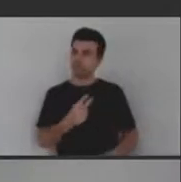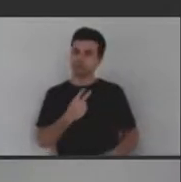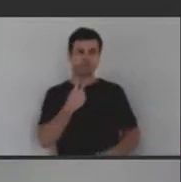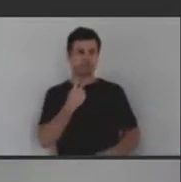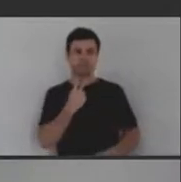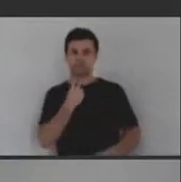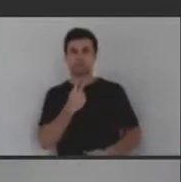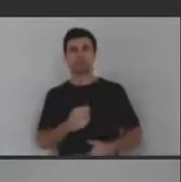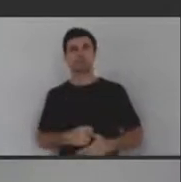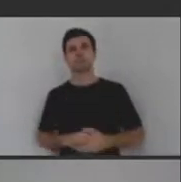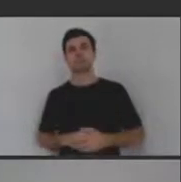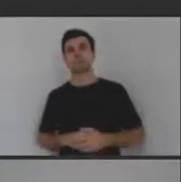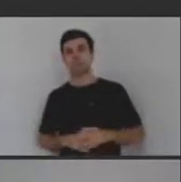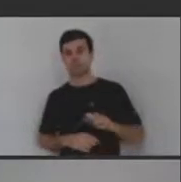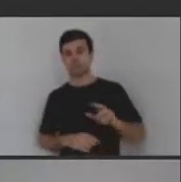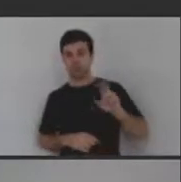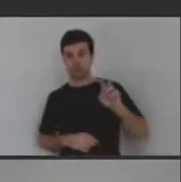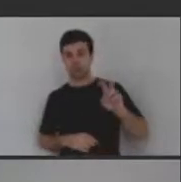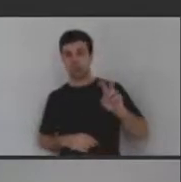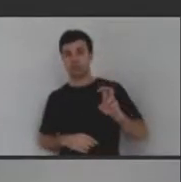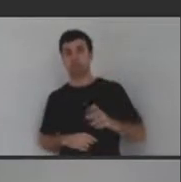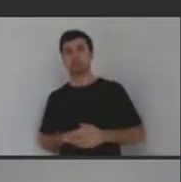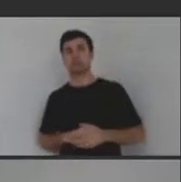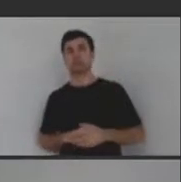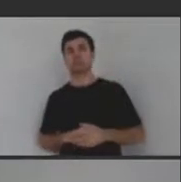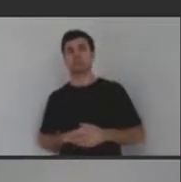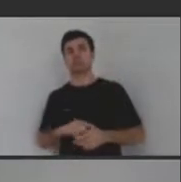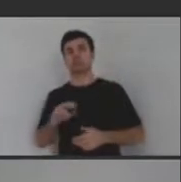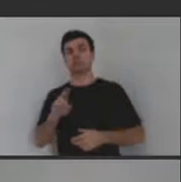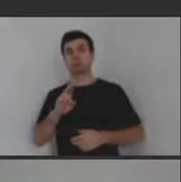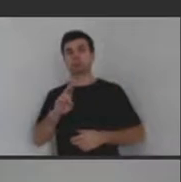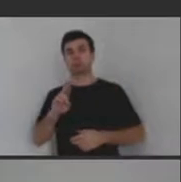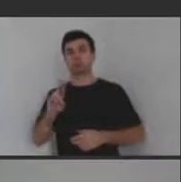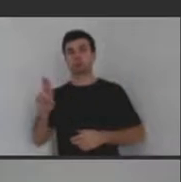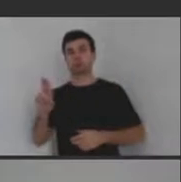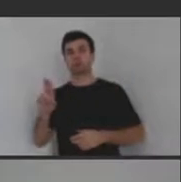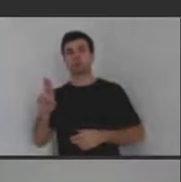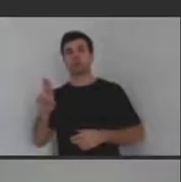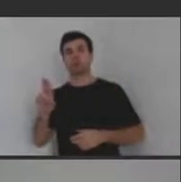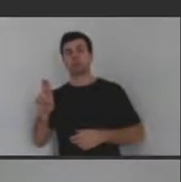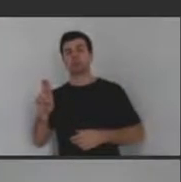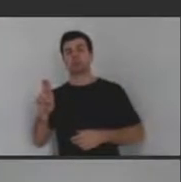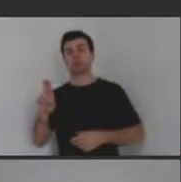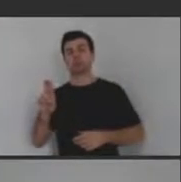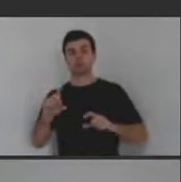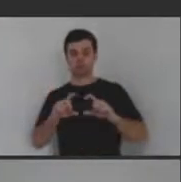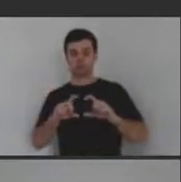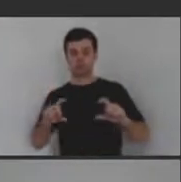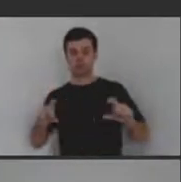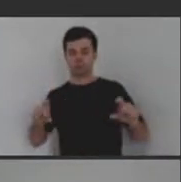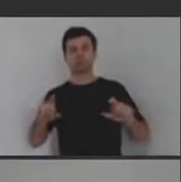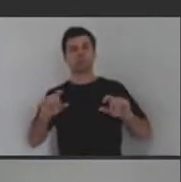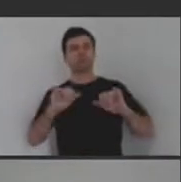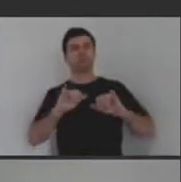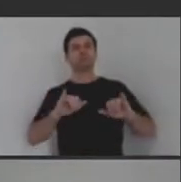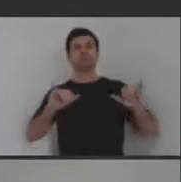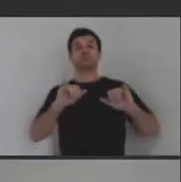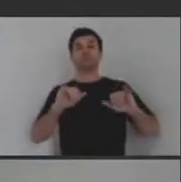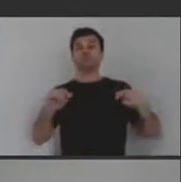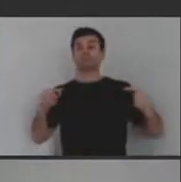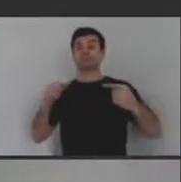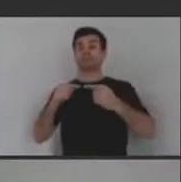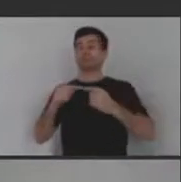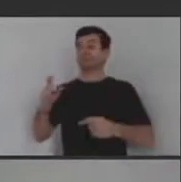dissimuladamente. 5. Divulgação de nome de programa que se refira a candidato escolhido